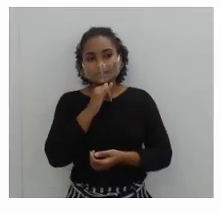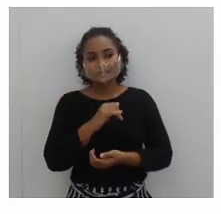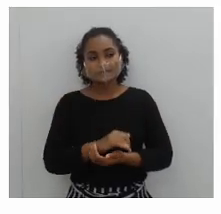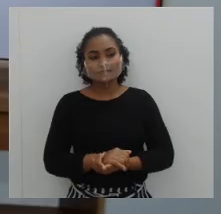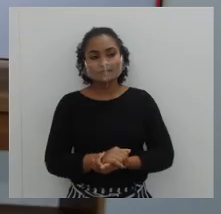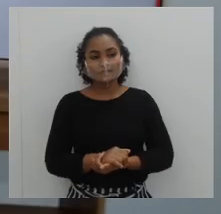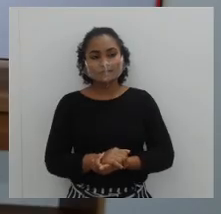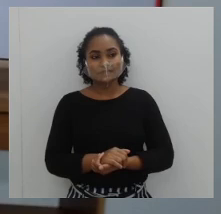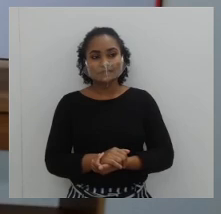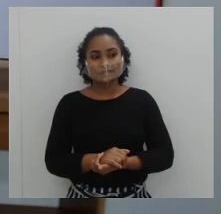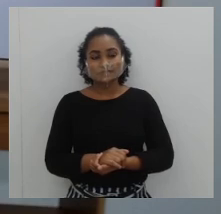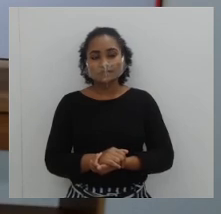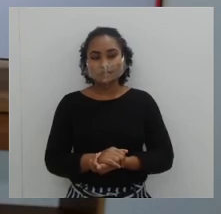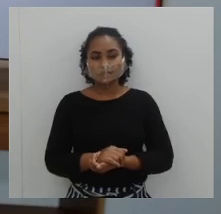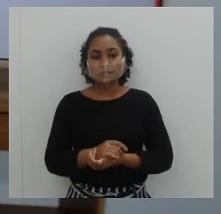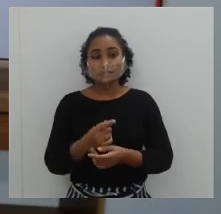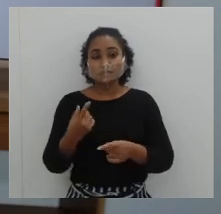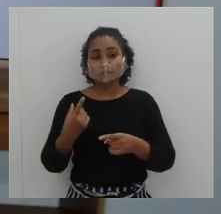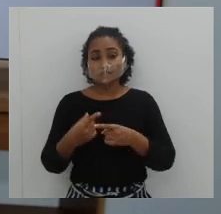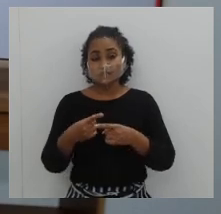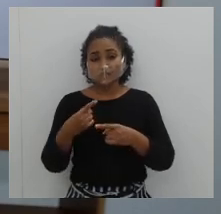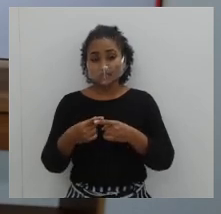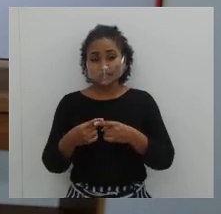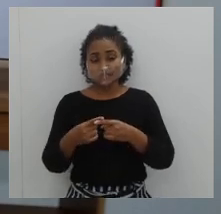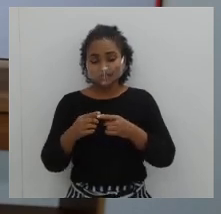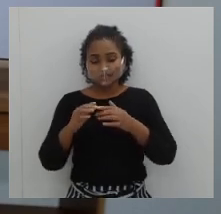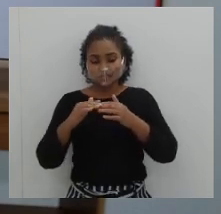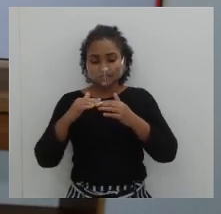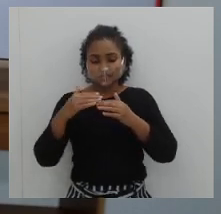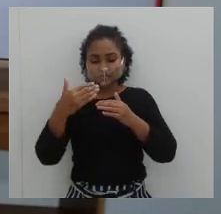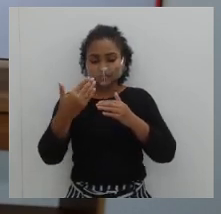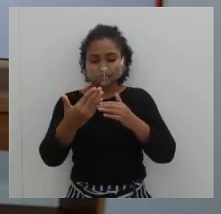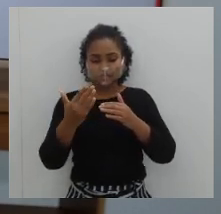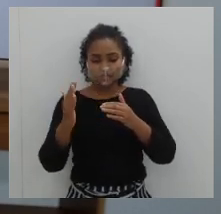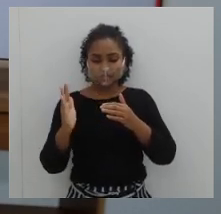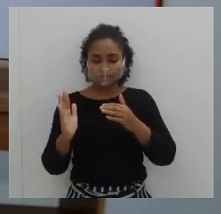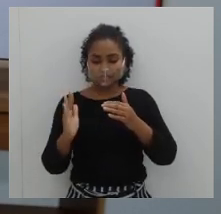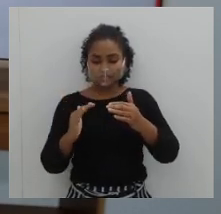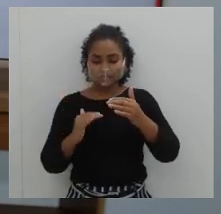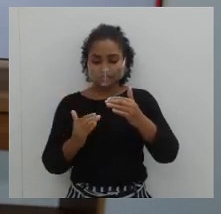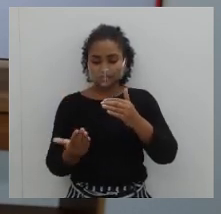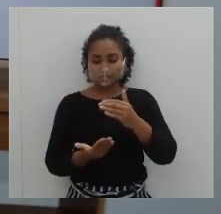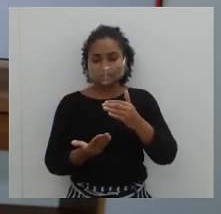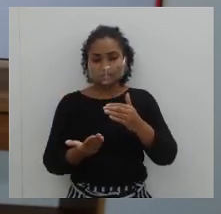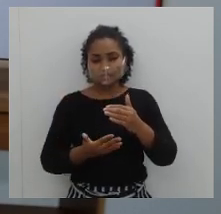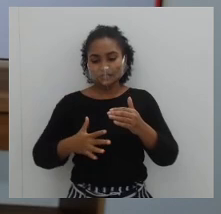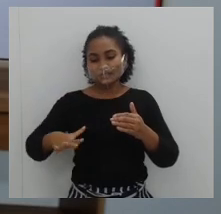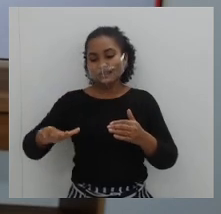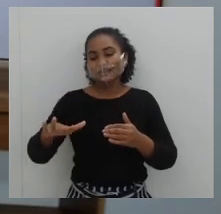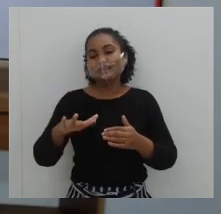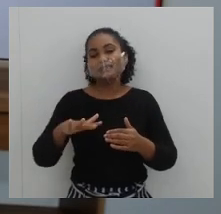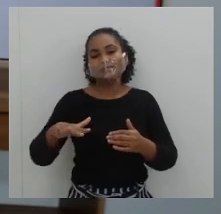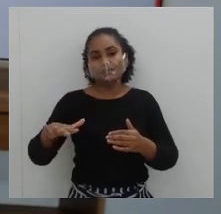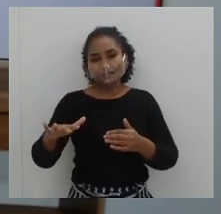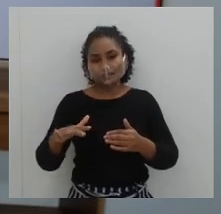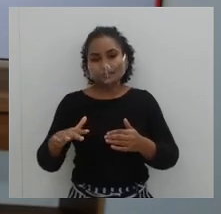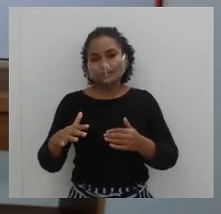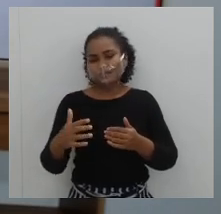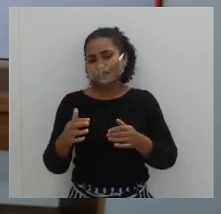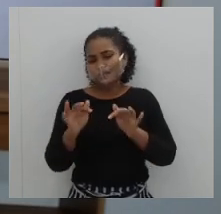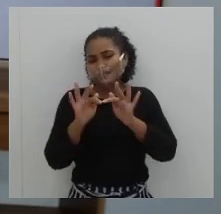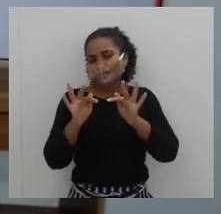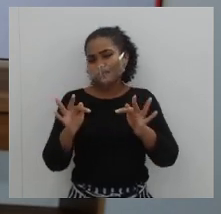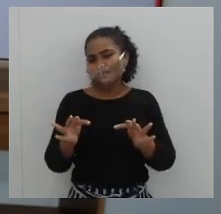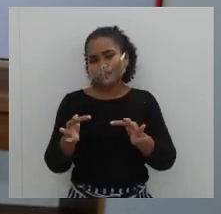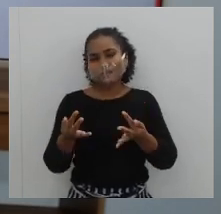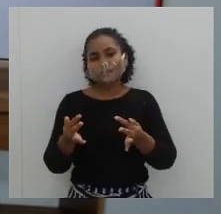um poliedro regular, porque as suas faces têm a mesma área, a mesma forma,